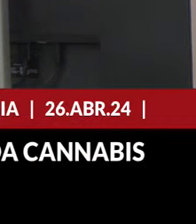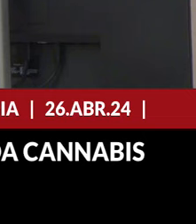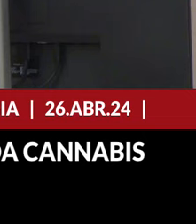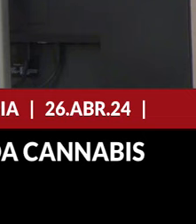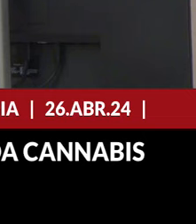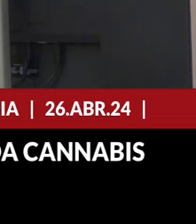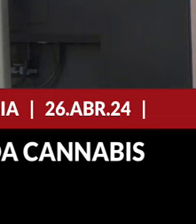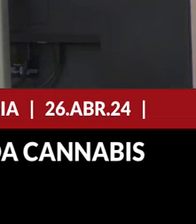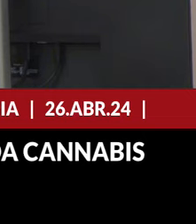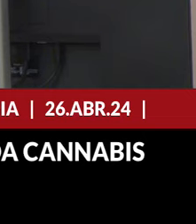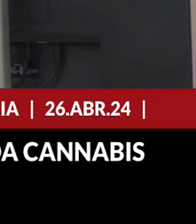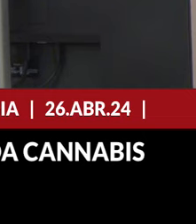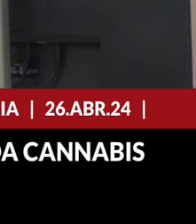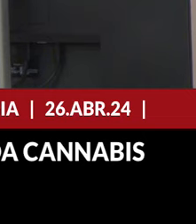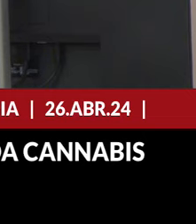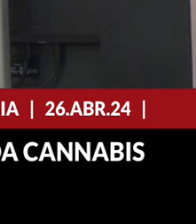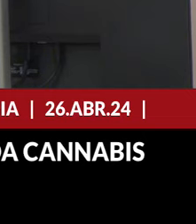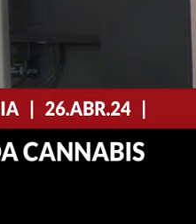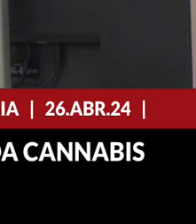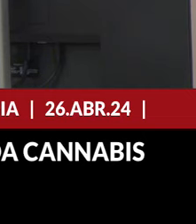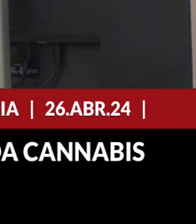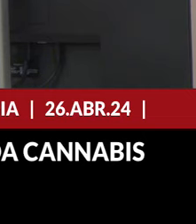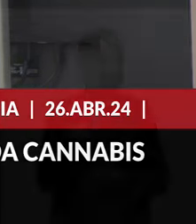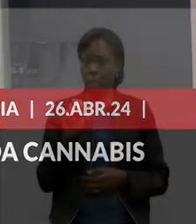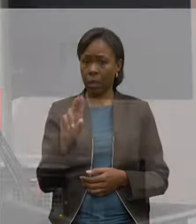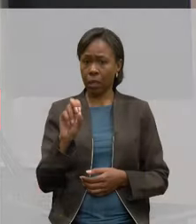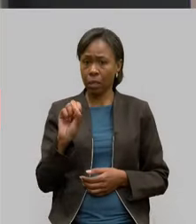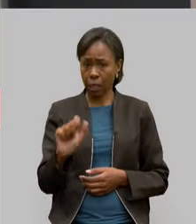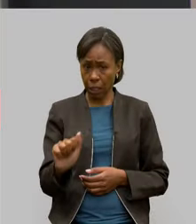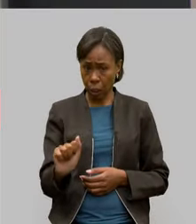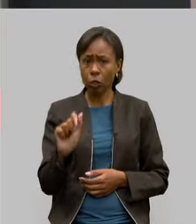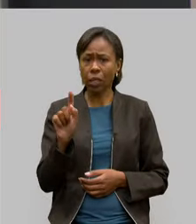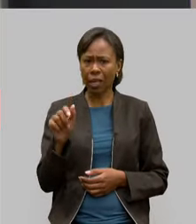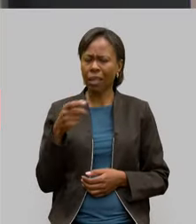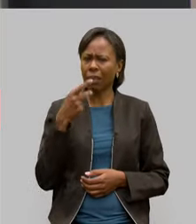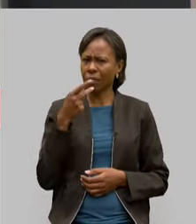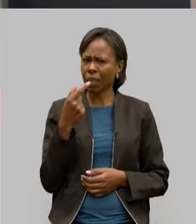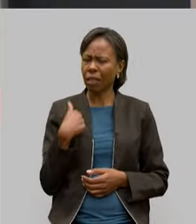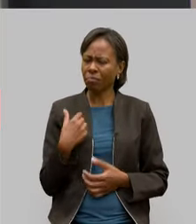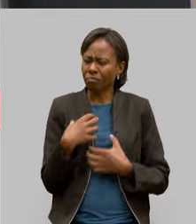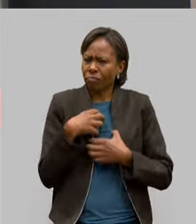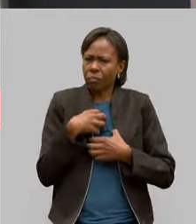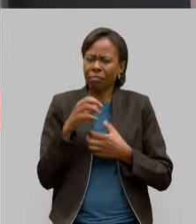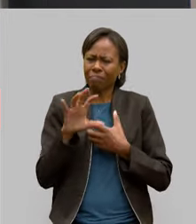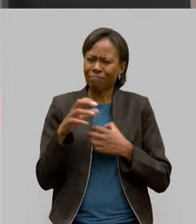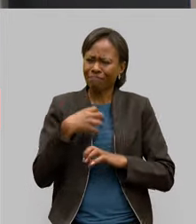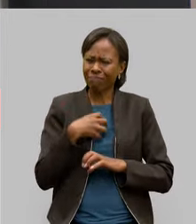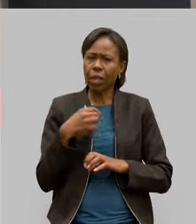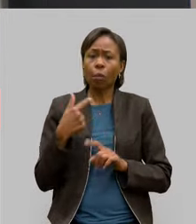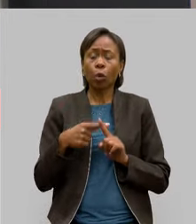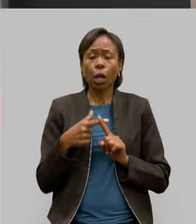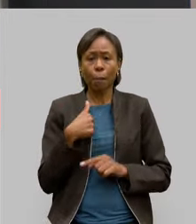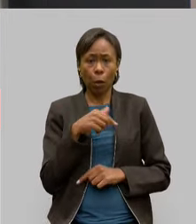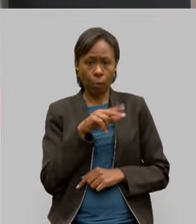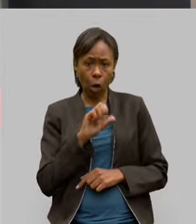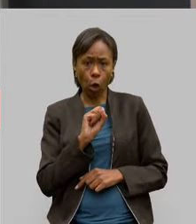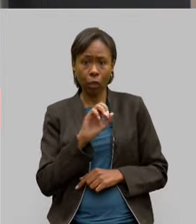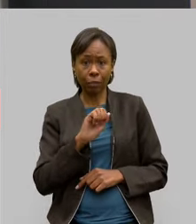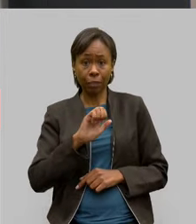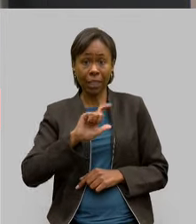Cleusa me me sensibilizou muito Cleusa muito tenho eu tinha um irmão chamado Samuel assim como seu